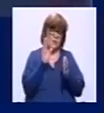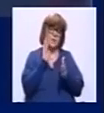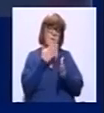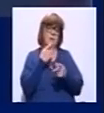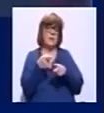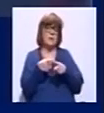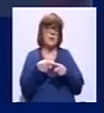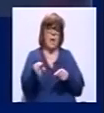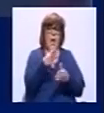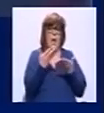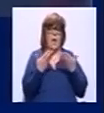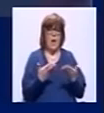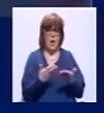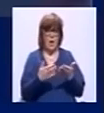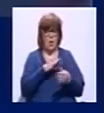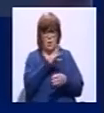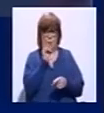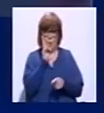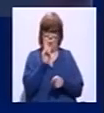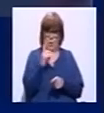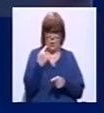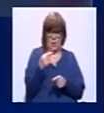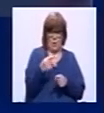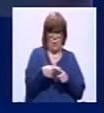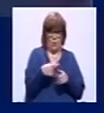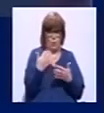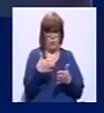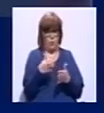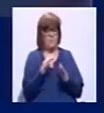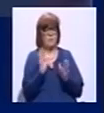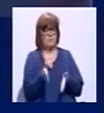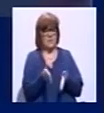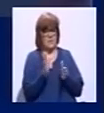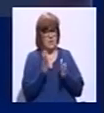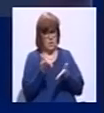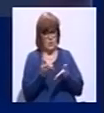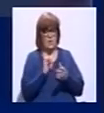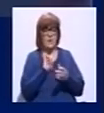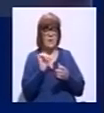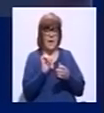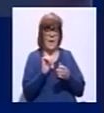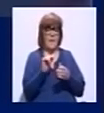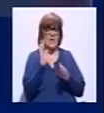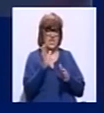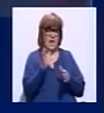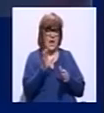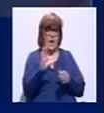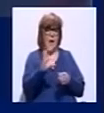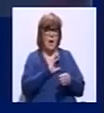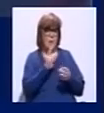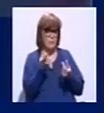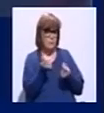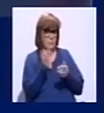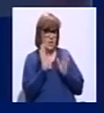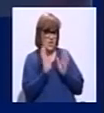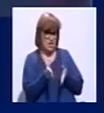que se a gente vê aí ó eu vou ativamente a estrada específico já receberam apoio e financiamento